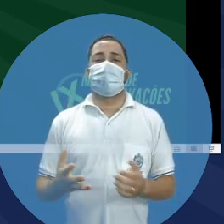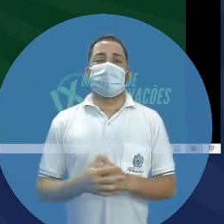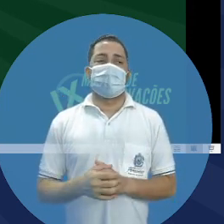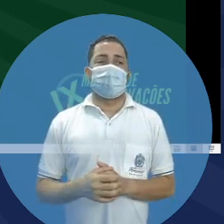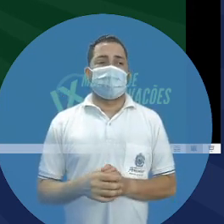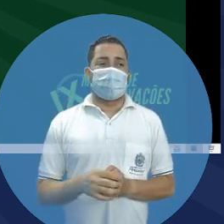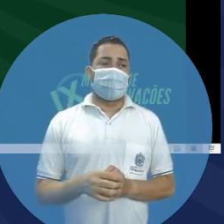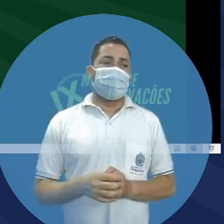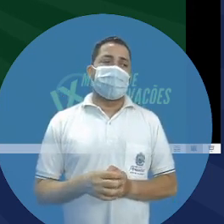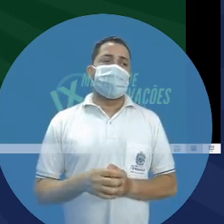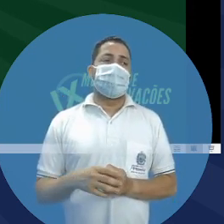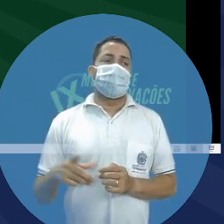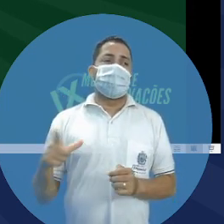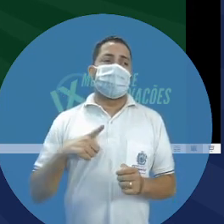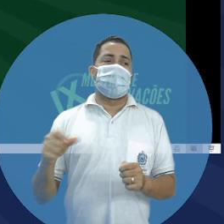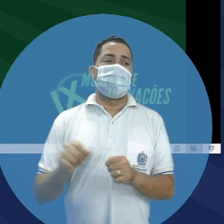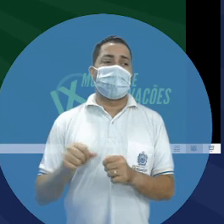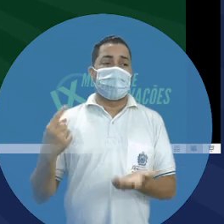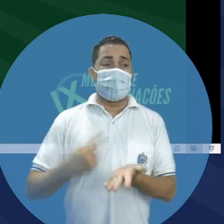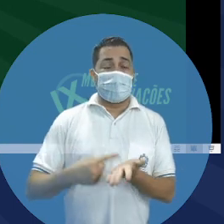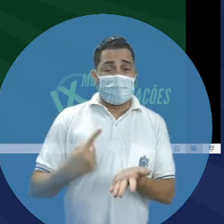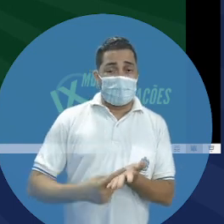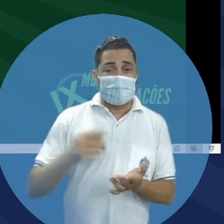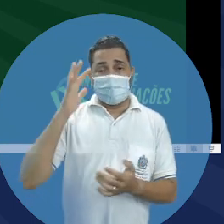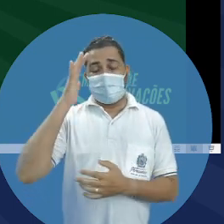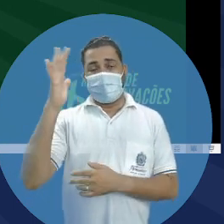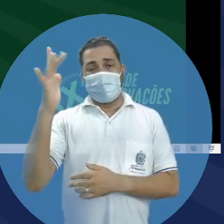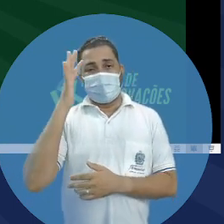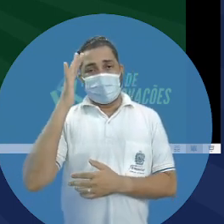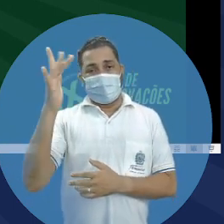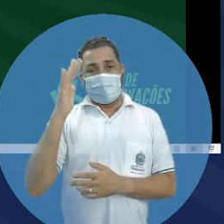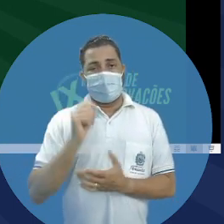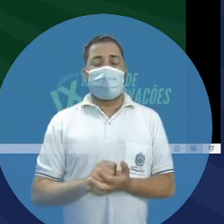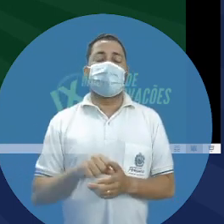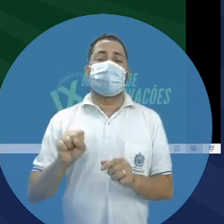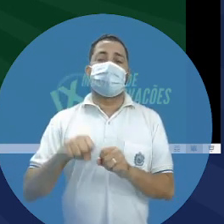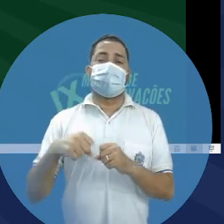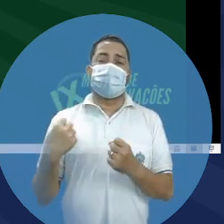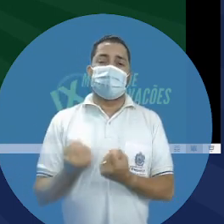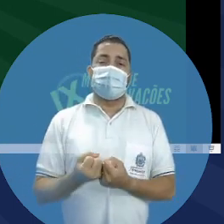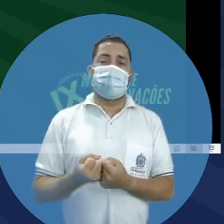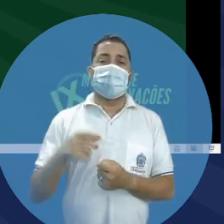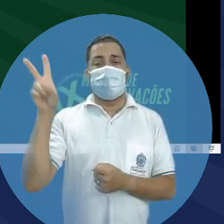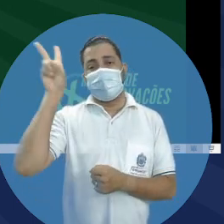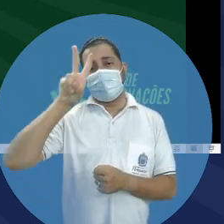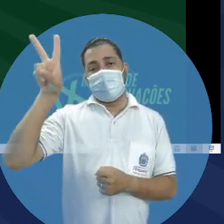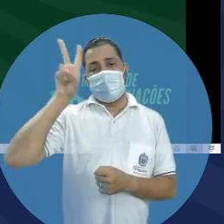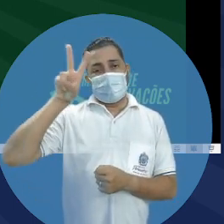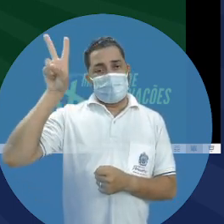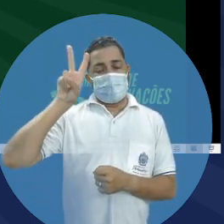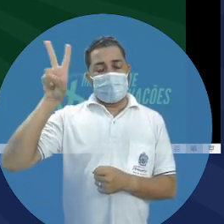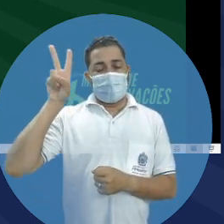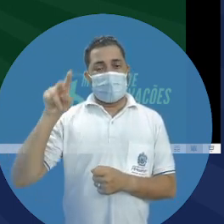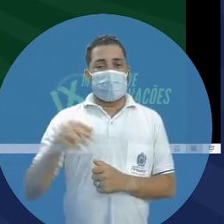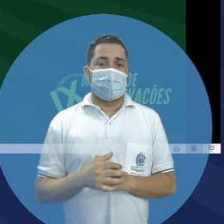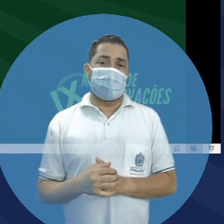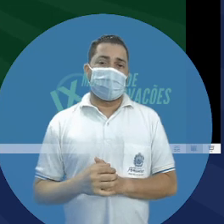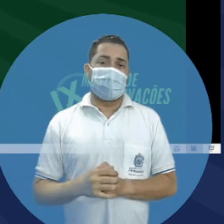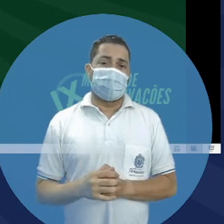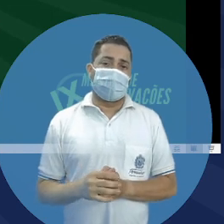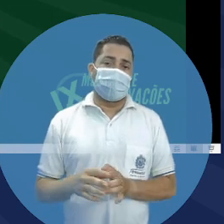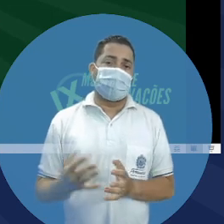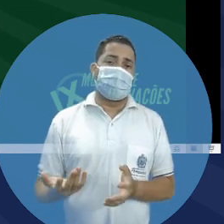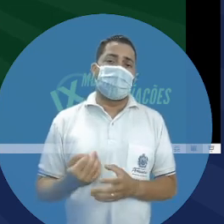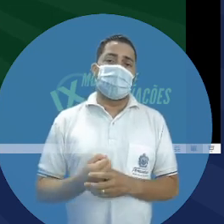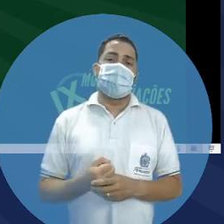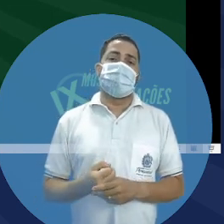por teoria, né, social e histórica. Então, os textos eles não são feitos se baseando unicamente